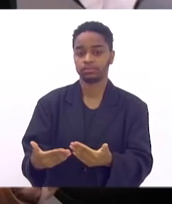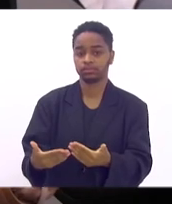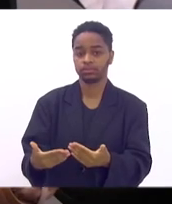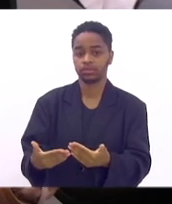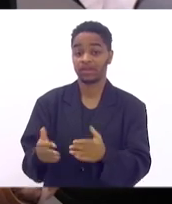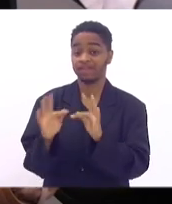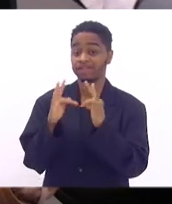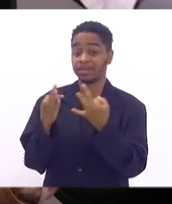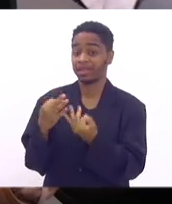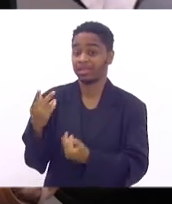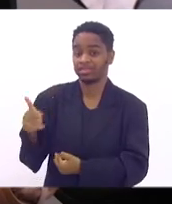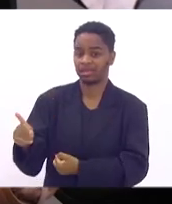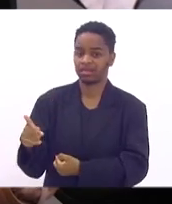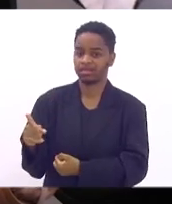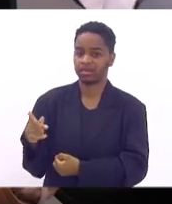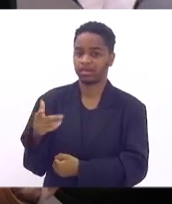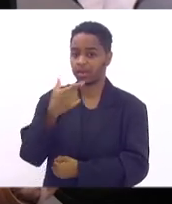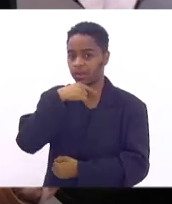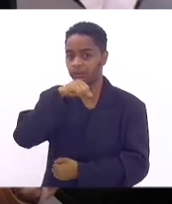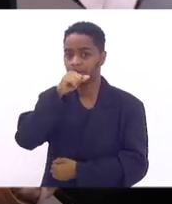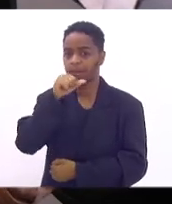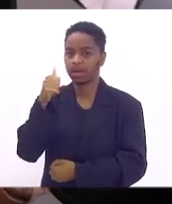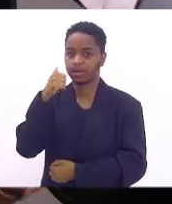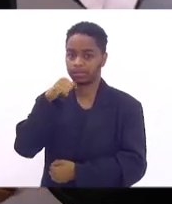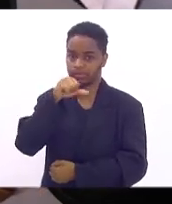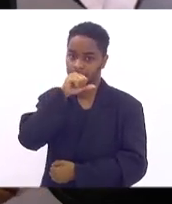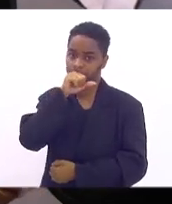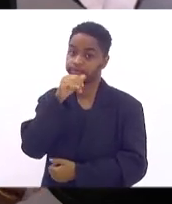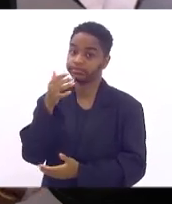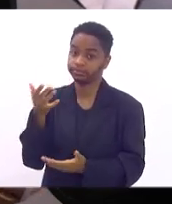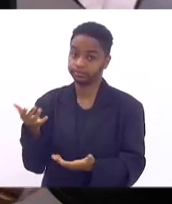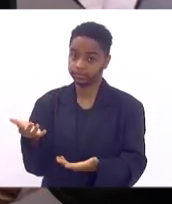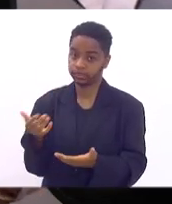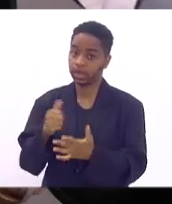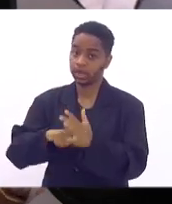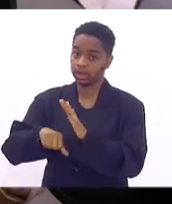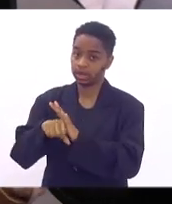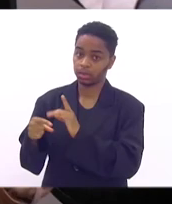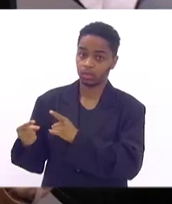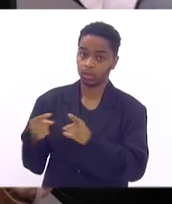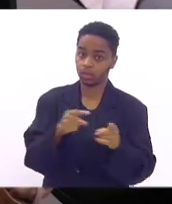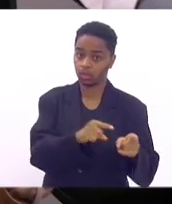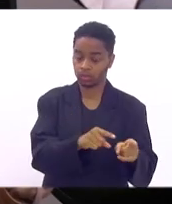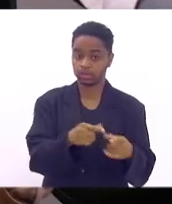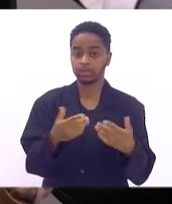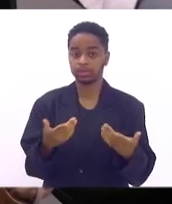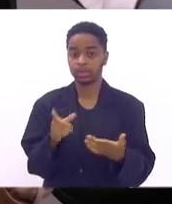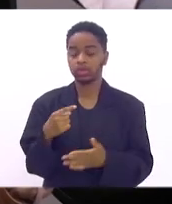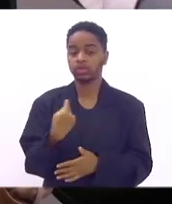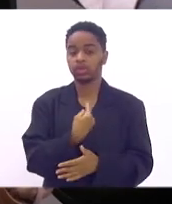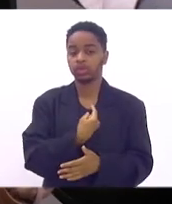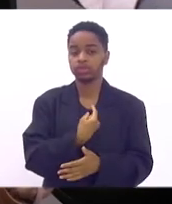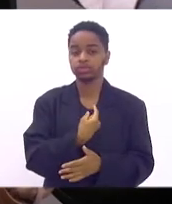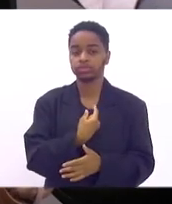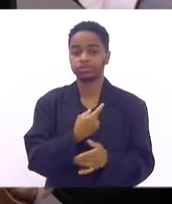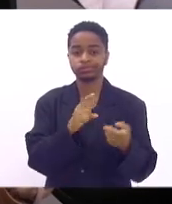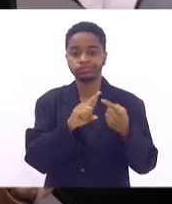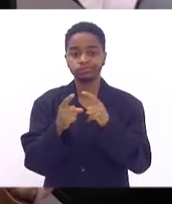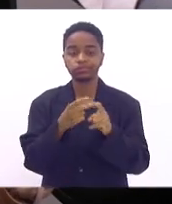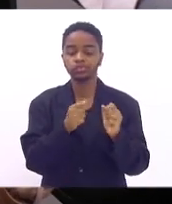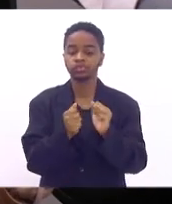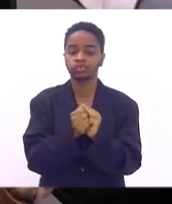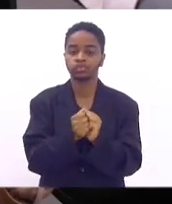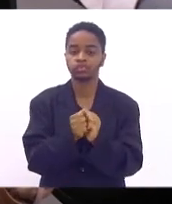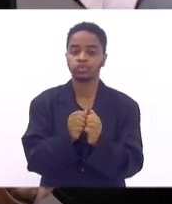pelos pais dela. E nesse caso, a gente se articulou com o Núcleo de Direitos Humanos da Defensoria Pública,